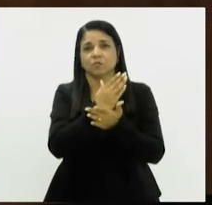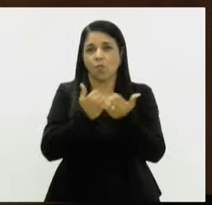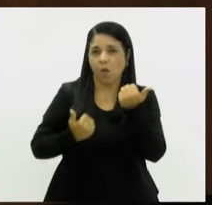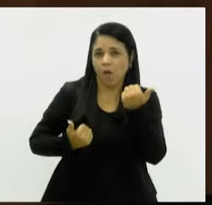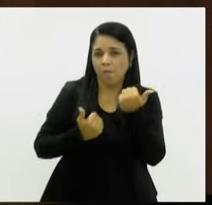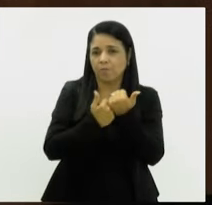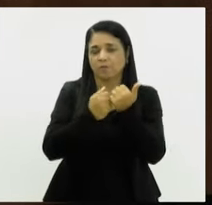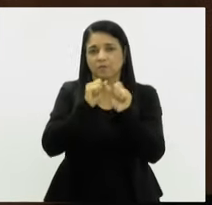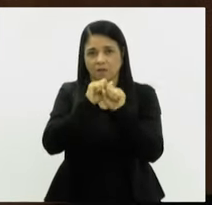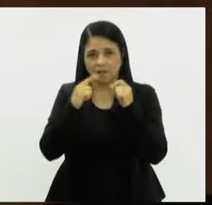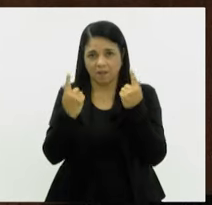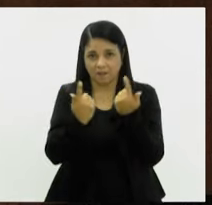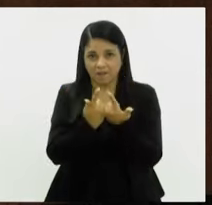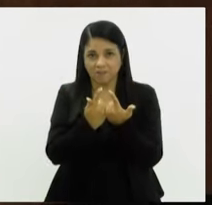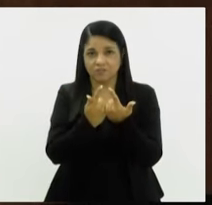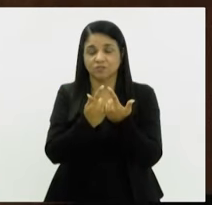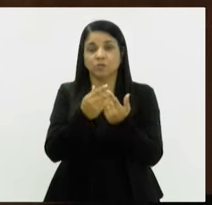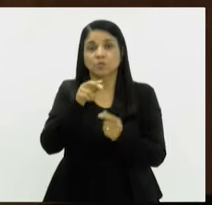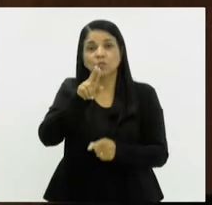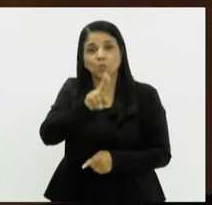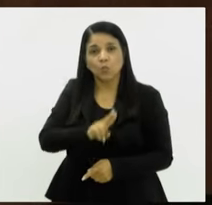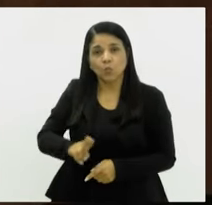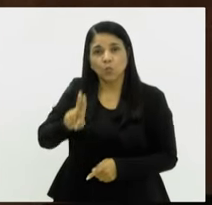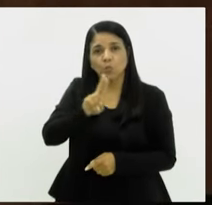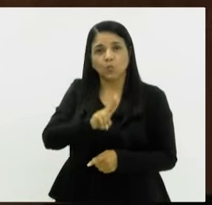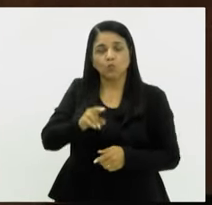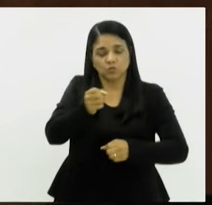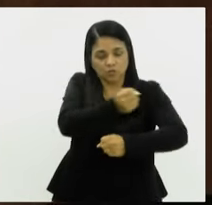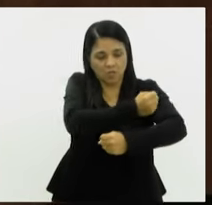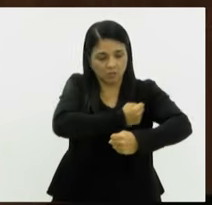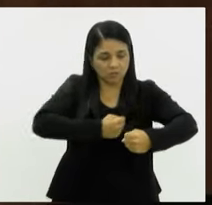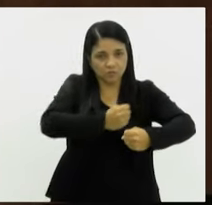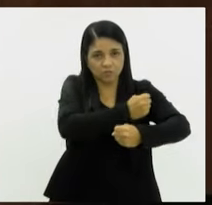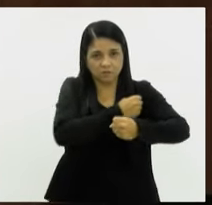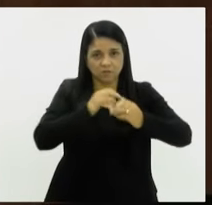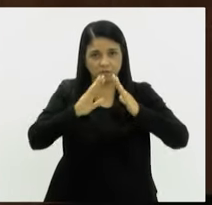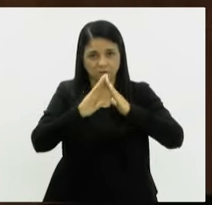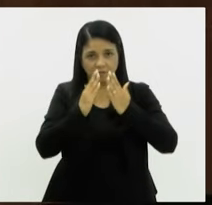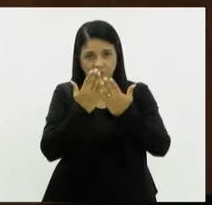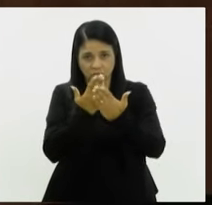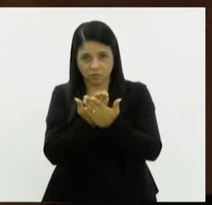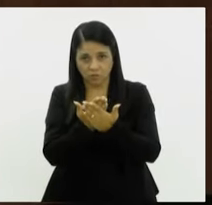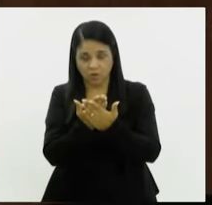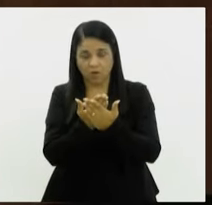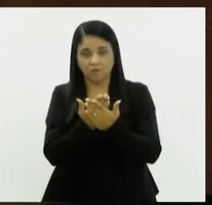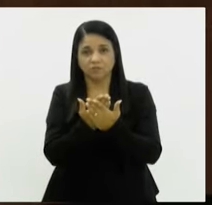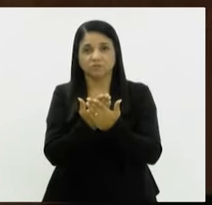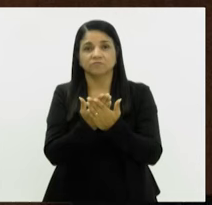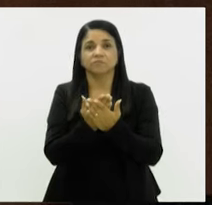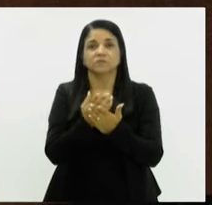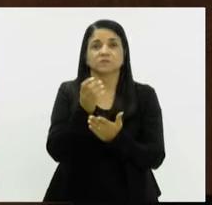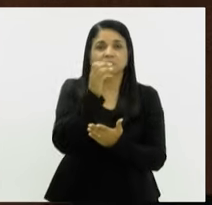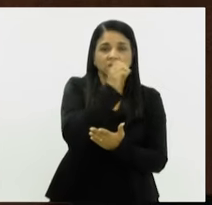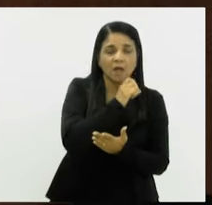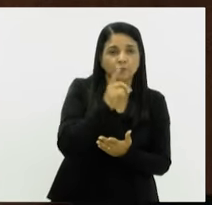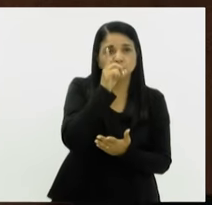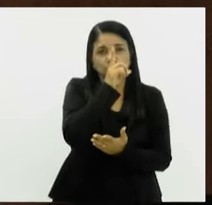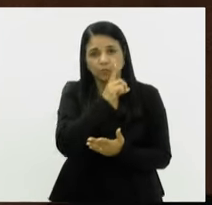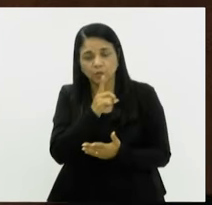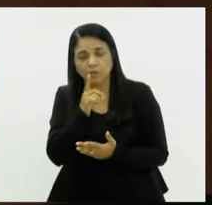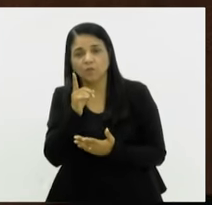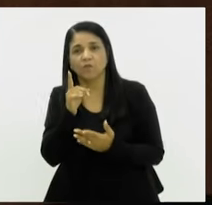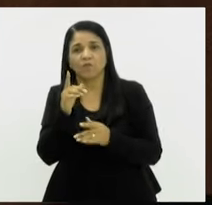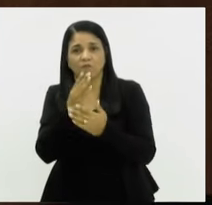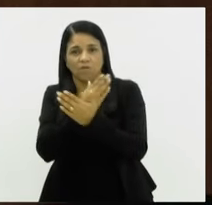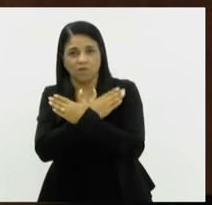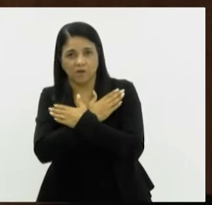dessa casa, que permite o uso das cozinhas escolares no tempo ocioso para iniciativas de combate à fome. Ou seja,